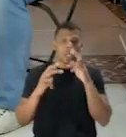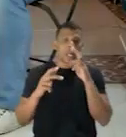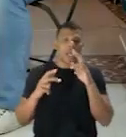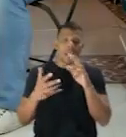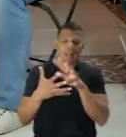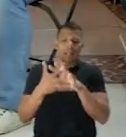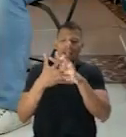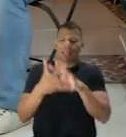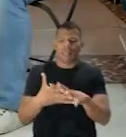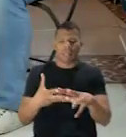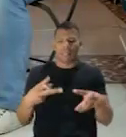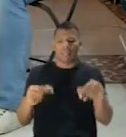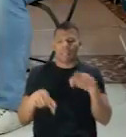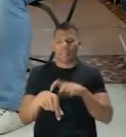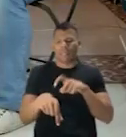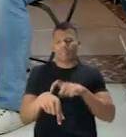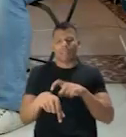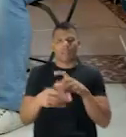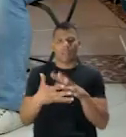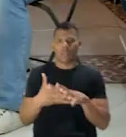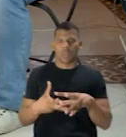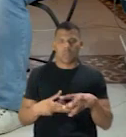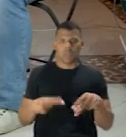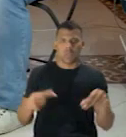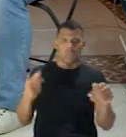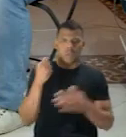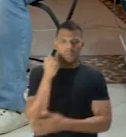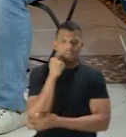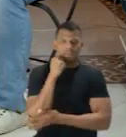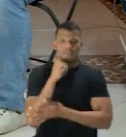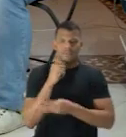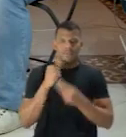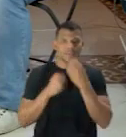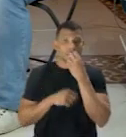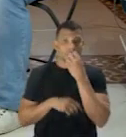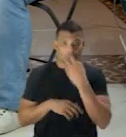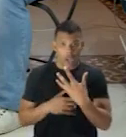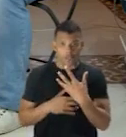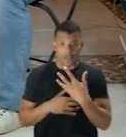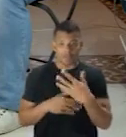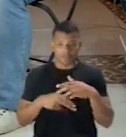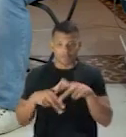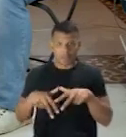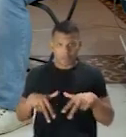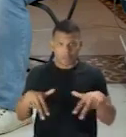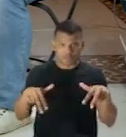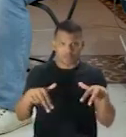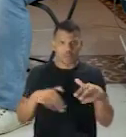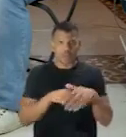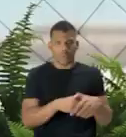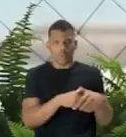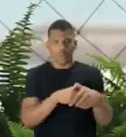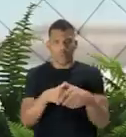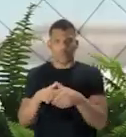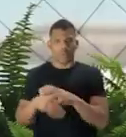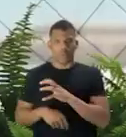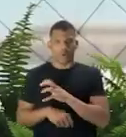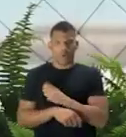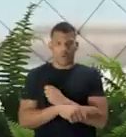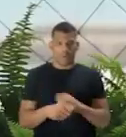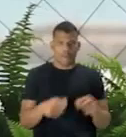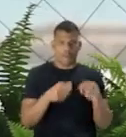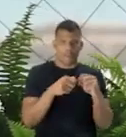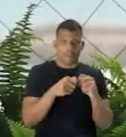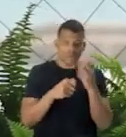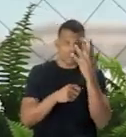levantar, deixar correr, que novas águas vão rolar. Quem dá a mão, quem faz o